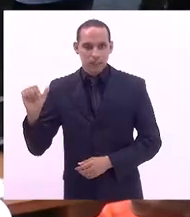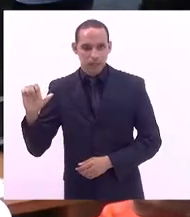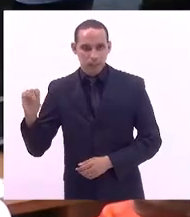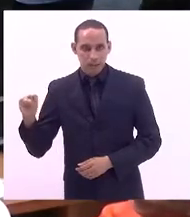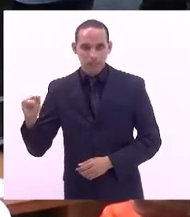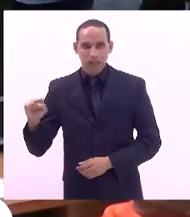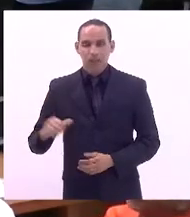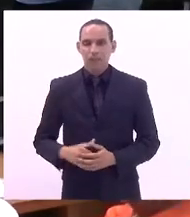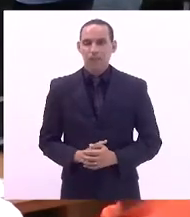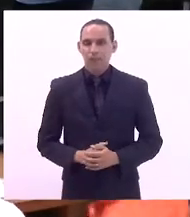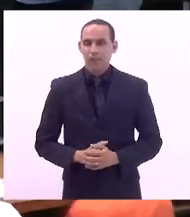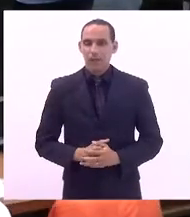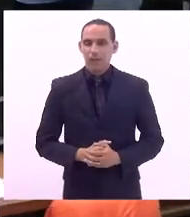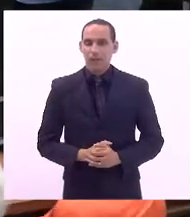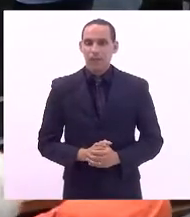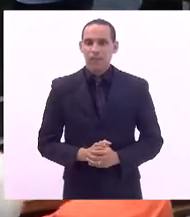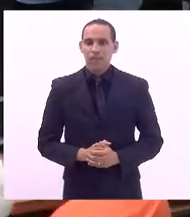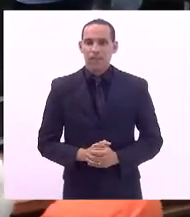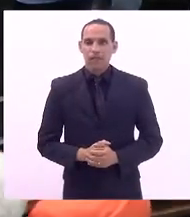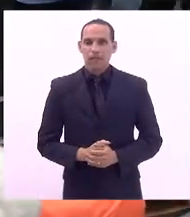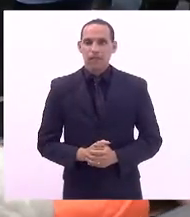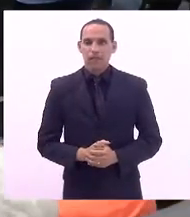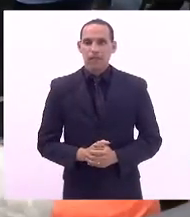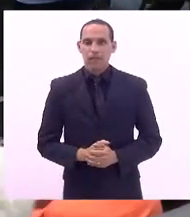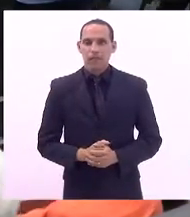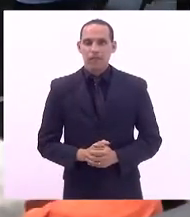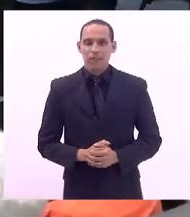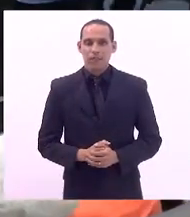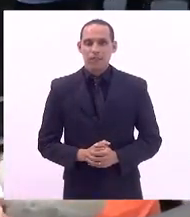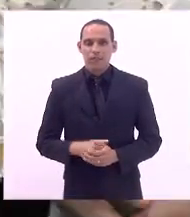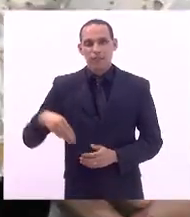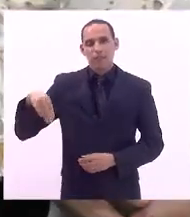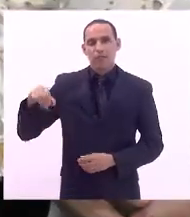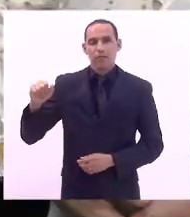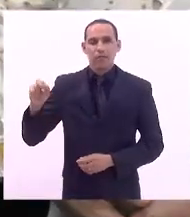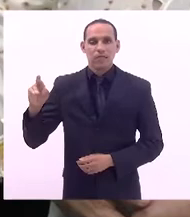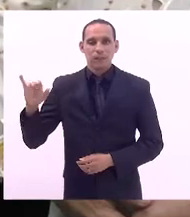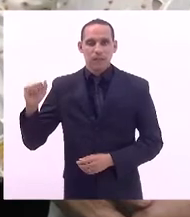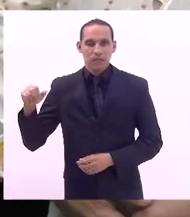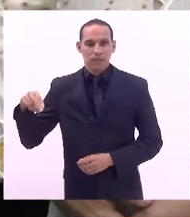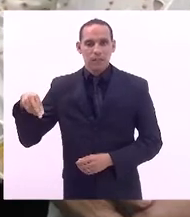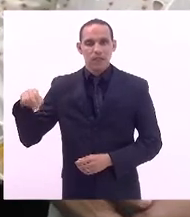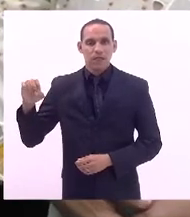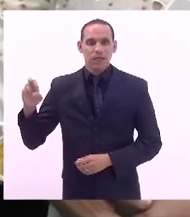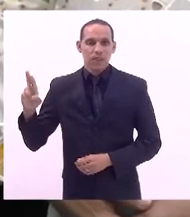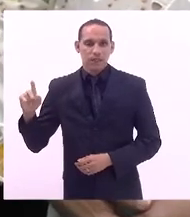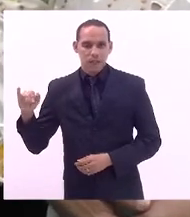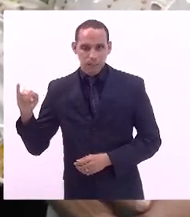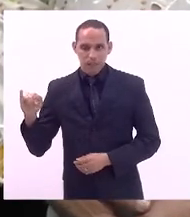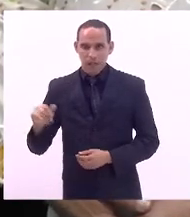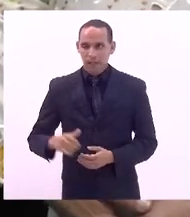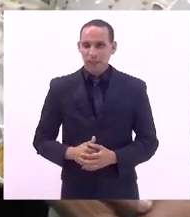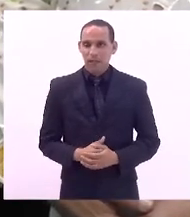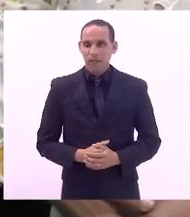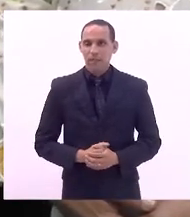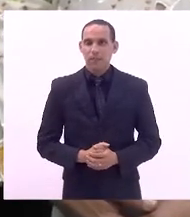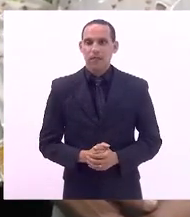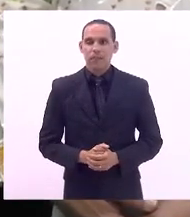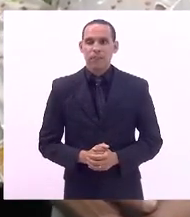E aí Oi Maria Neli Félix da Silva